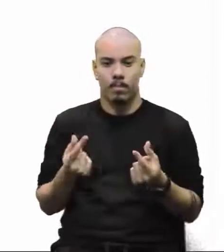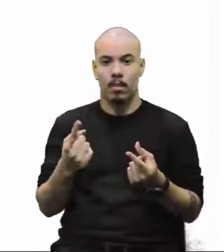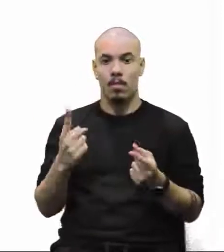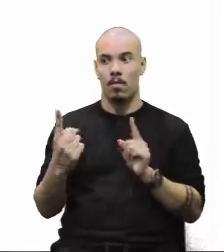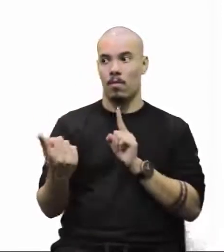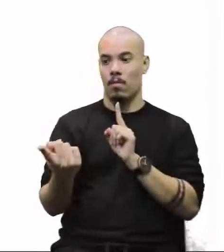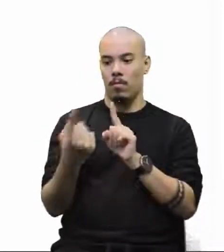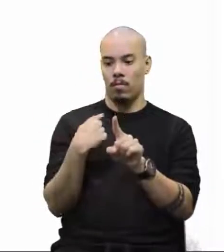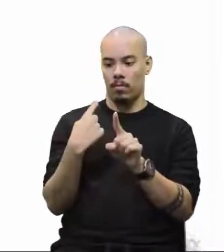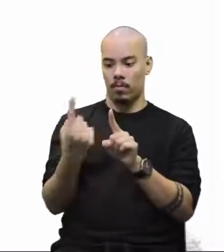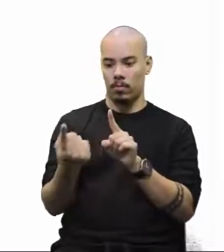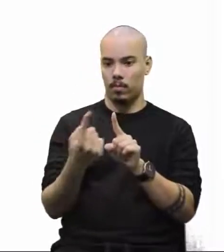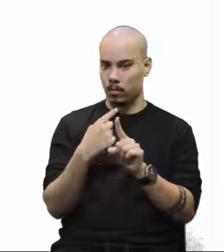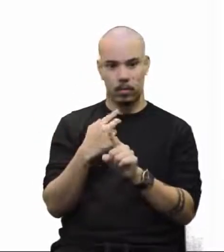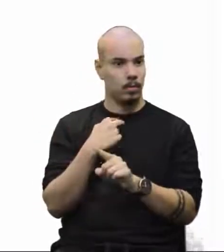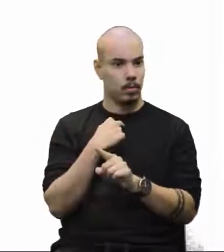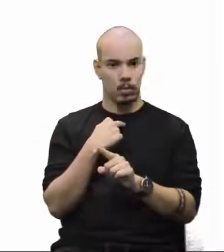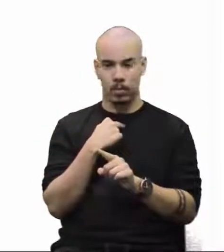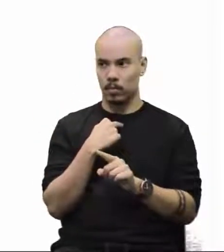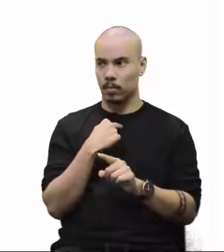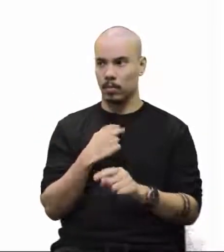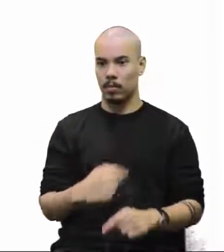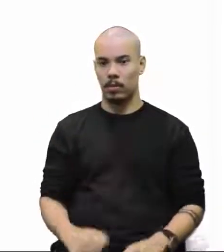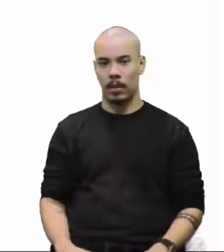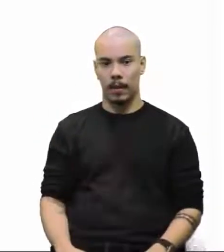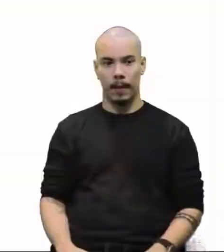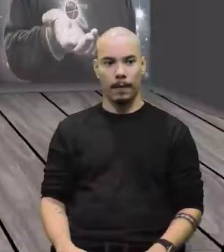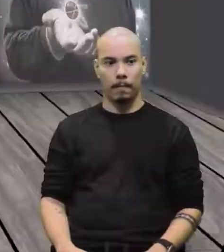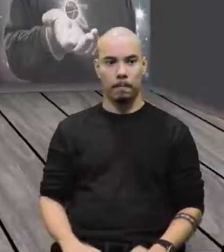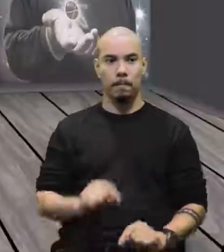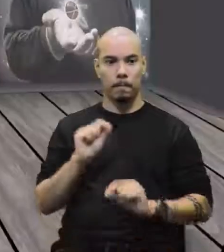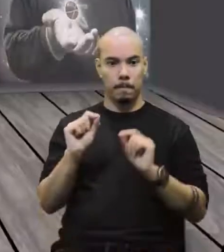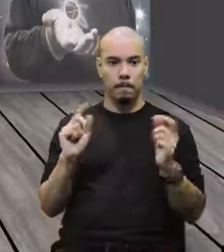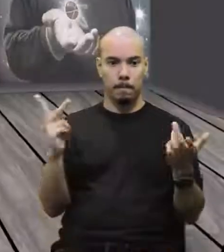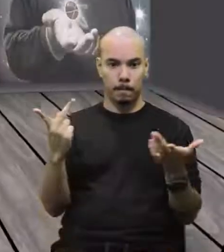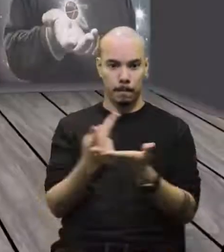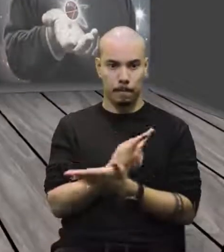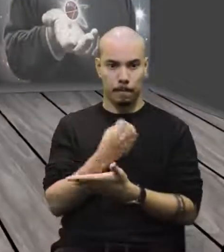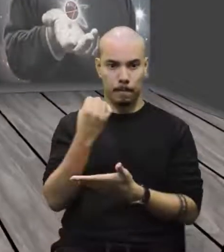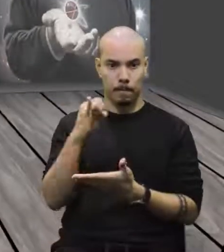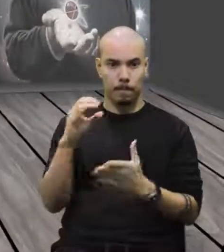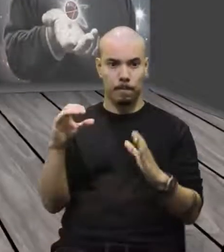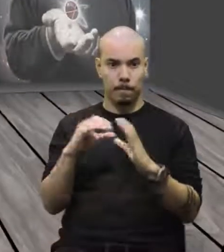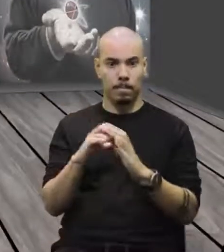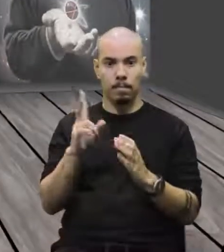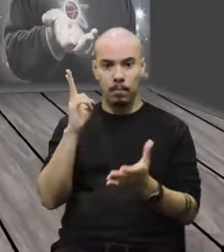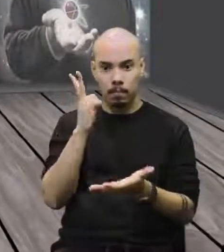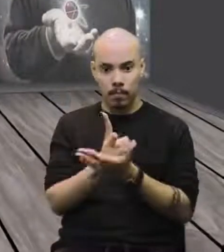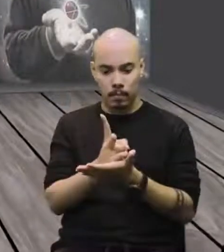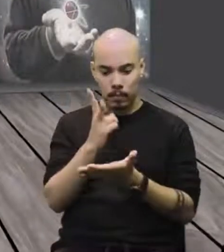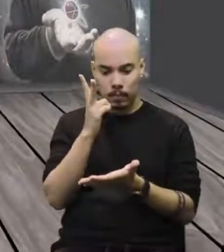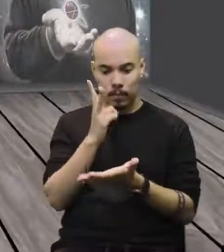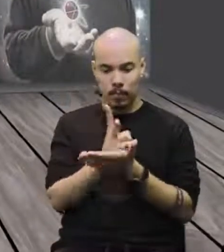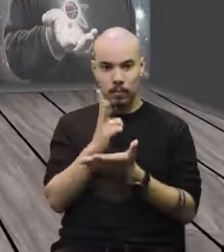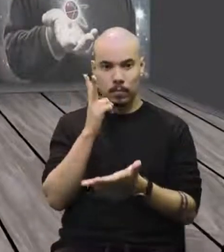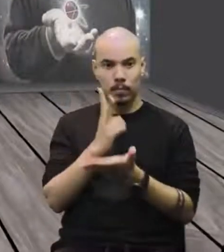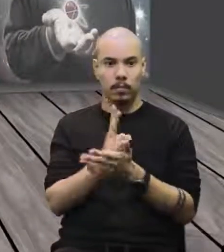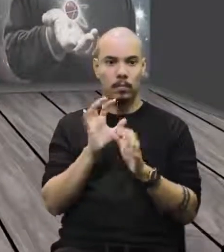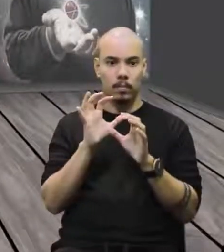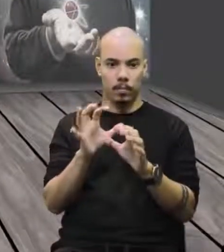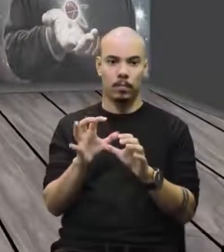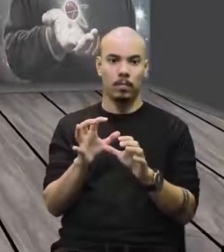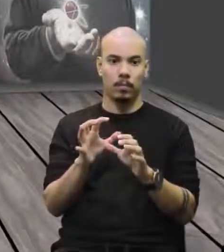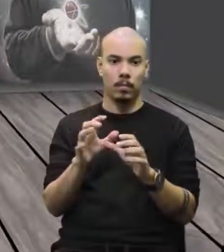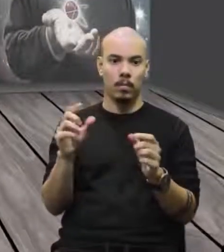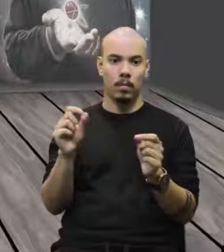né? Então, Isso. pessoal, dá uma olhadinha aqui. O que acontece? Se esse motor ele permanecesse todo o tempo com a corrente no mesmo sentido, quando